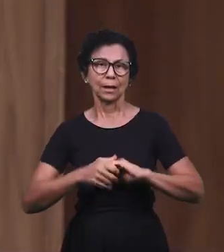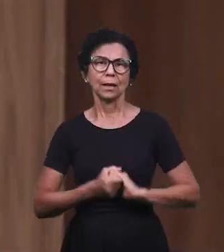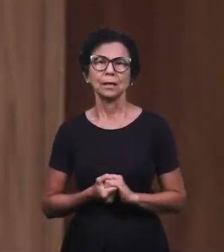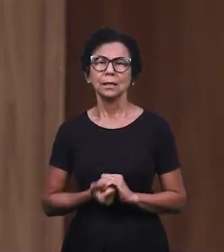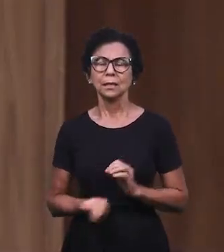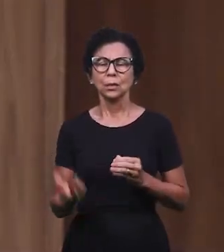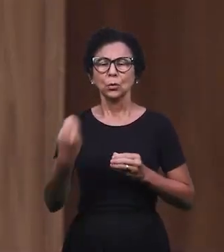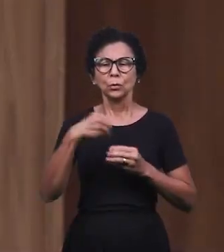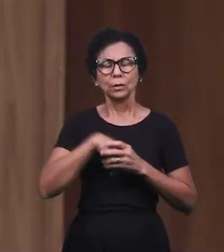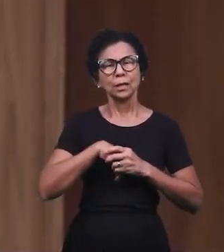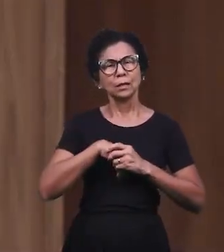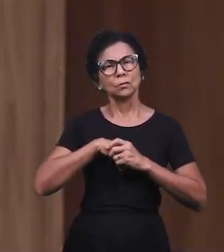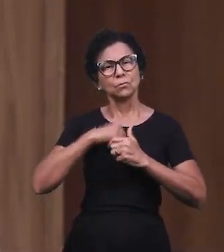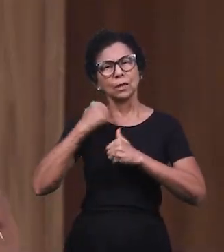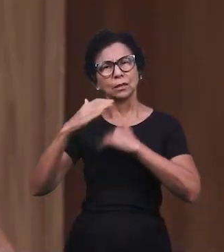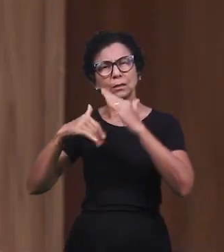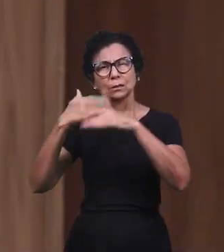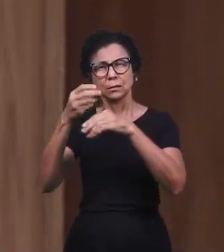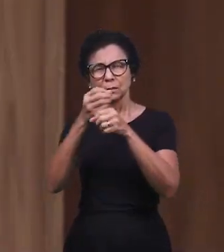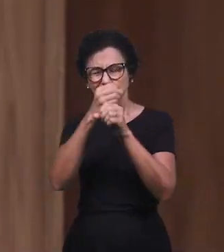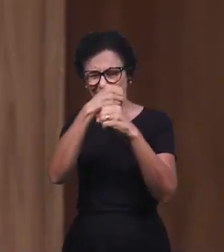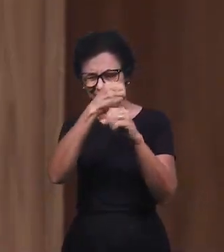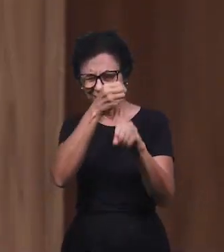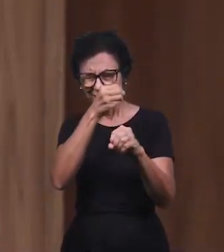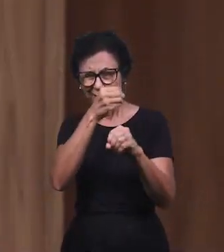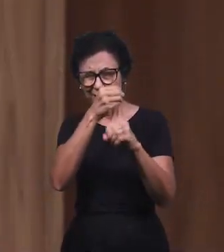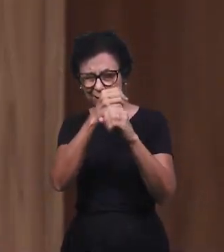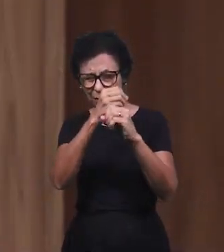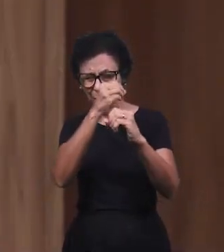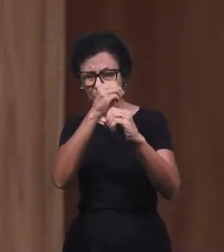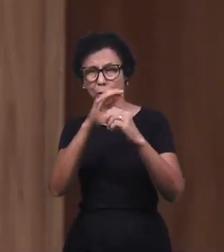o desenvolvimento da microscopia eletrônica,